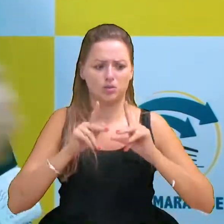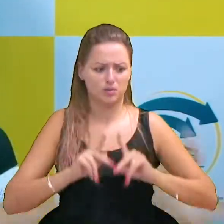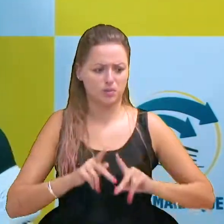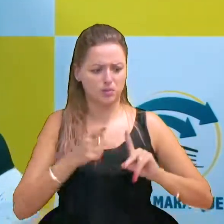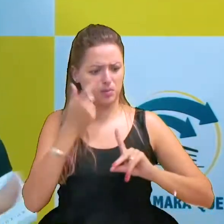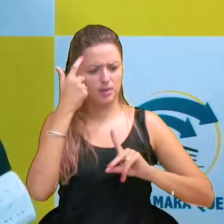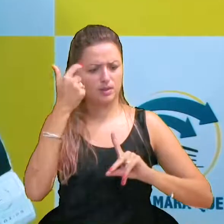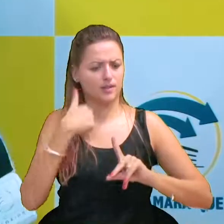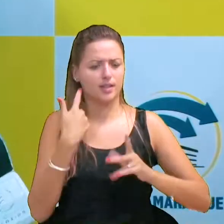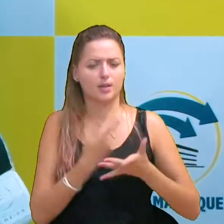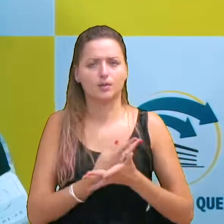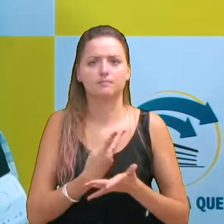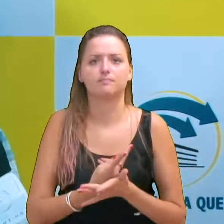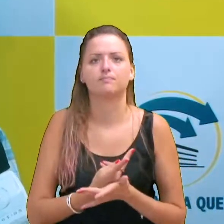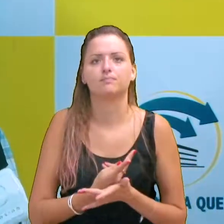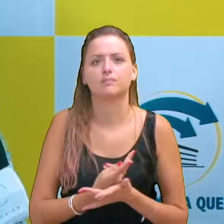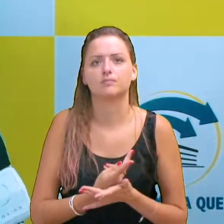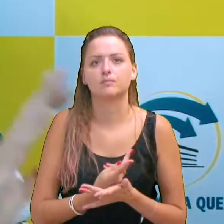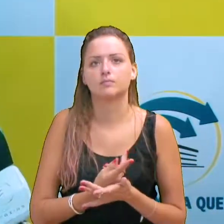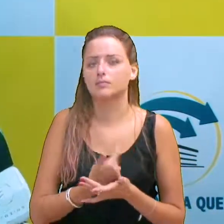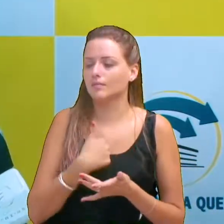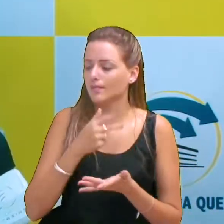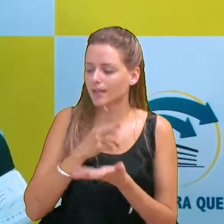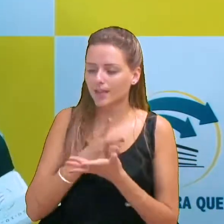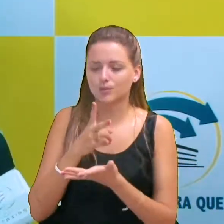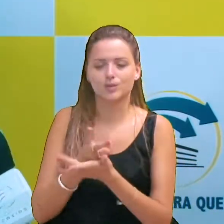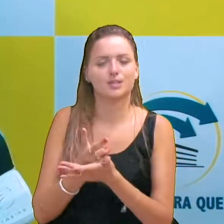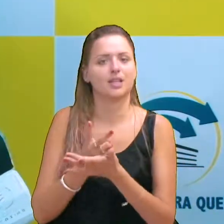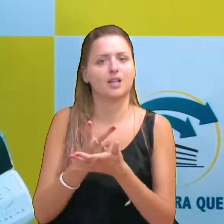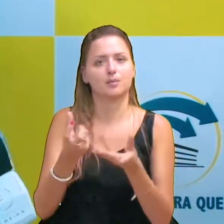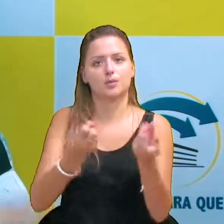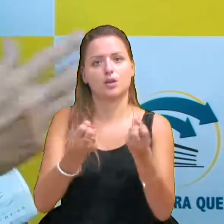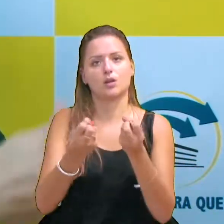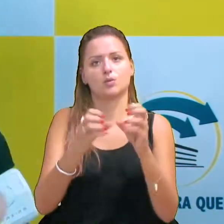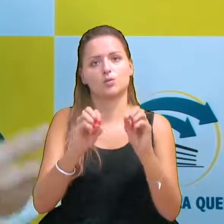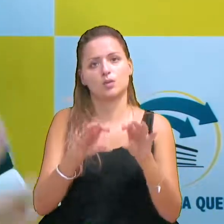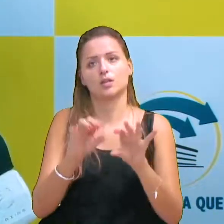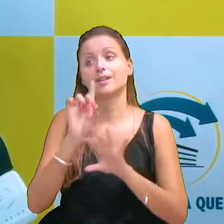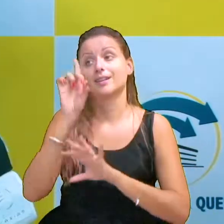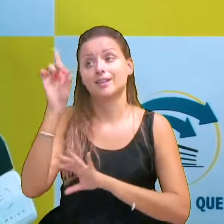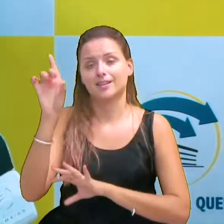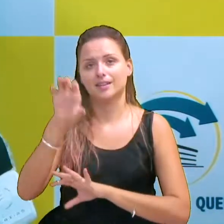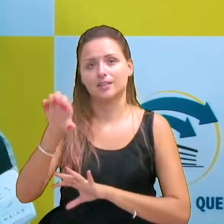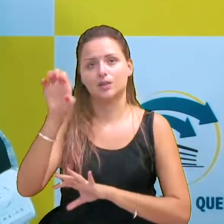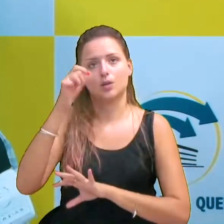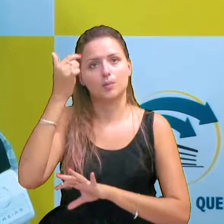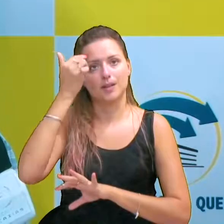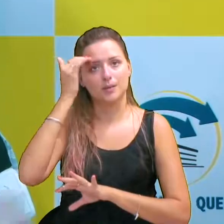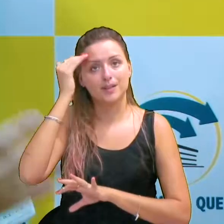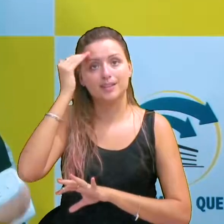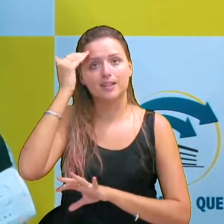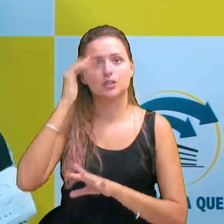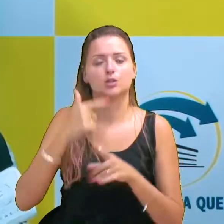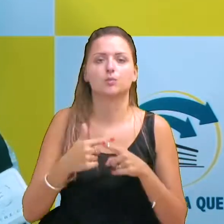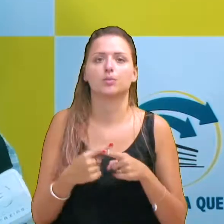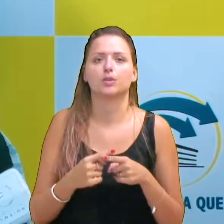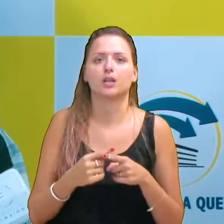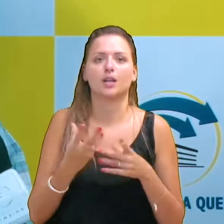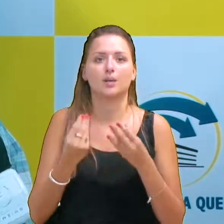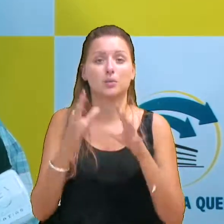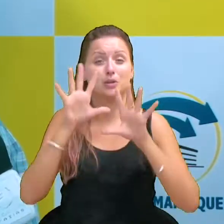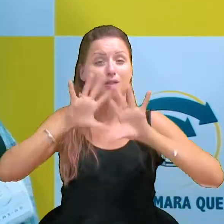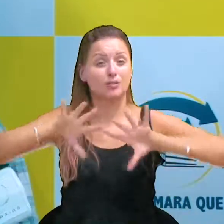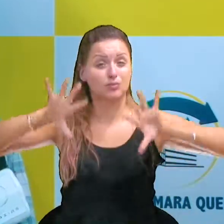luz dizendo para mim desligar os faróis. E eu sempre fiquei com os faróis ligados. E lá fui entender o porquê que era. E muita